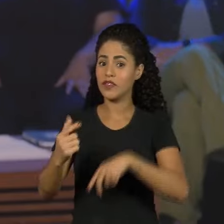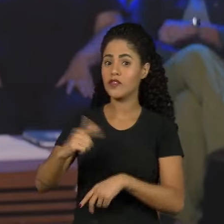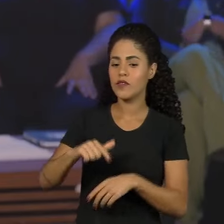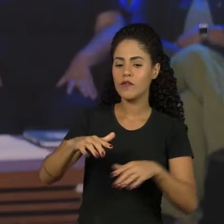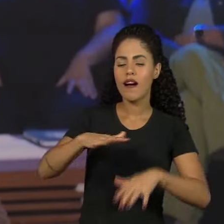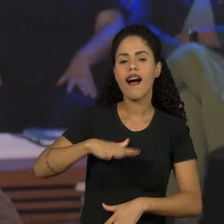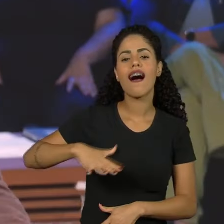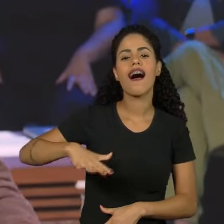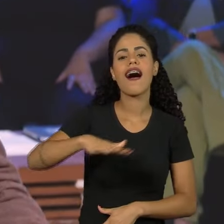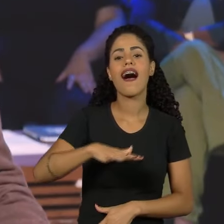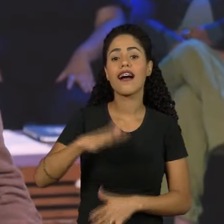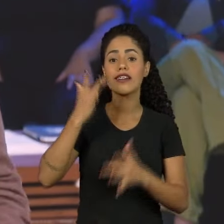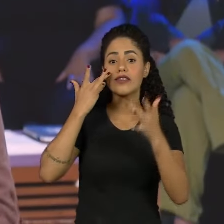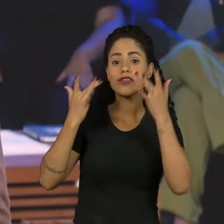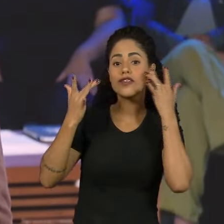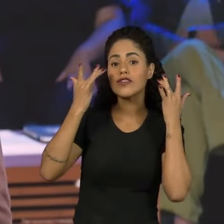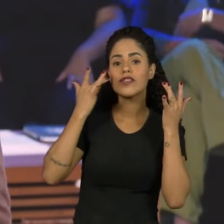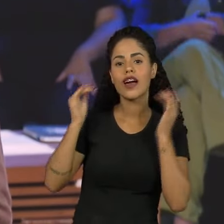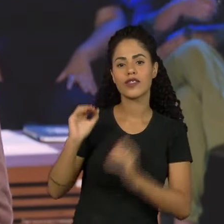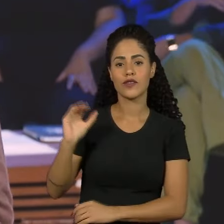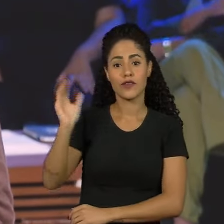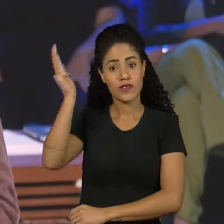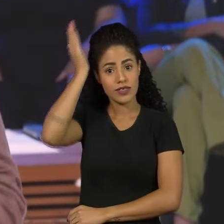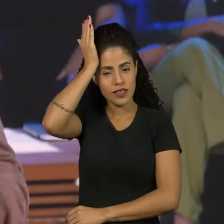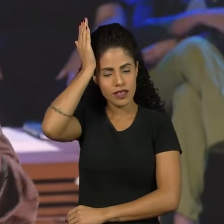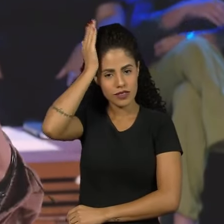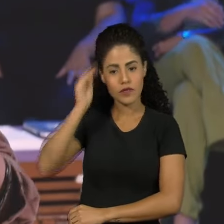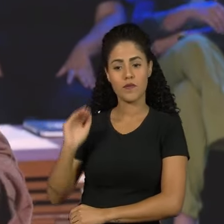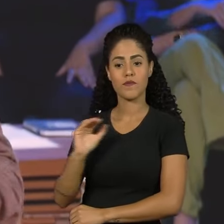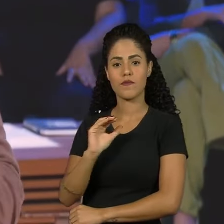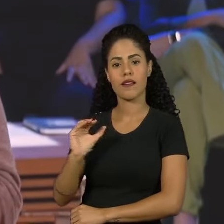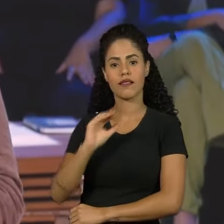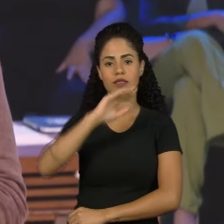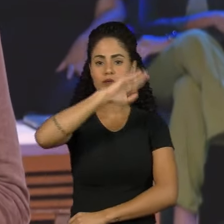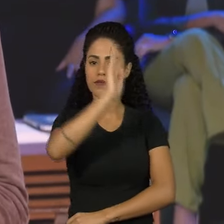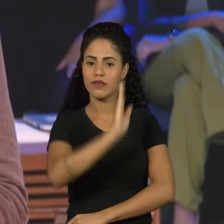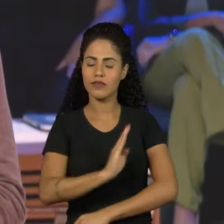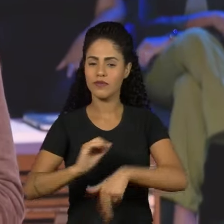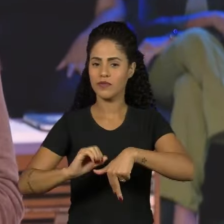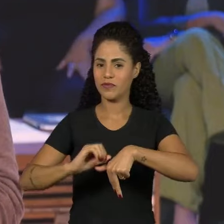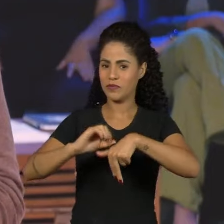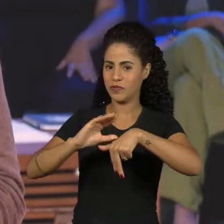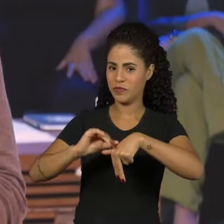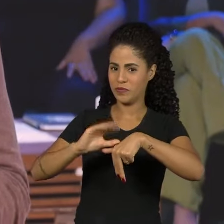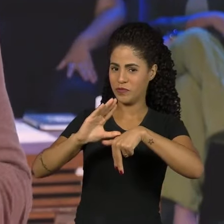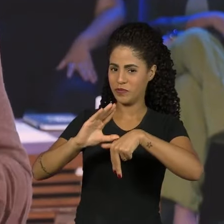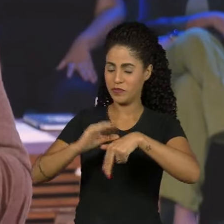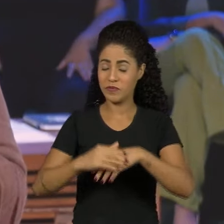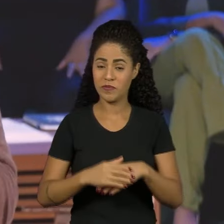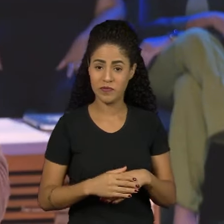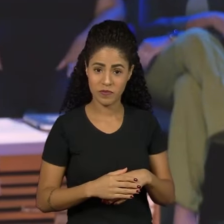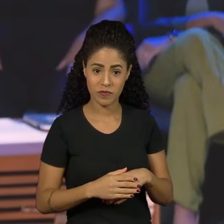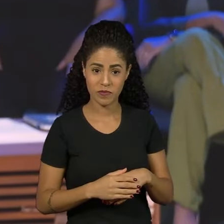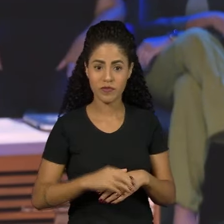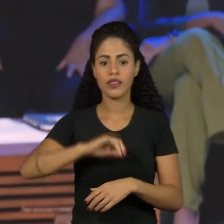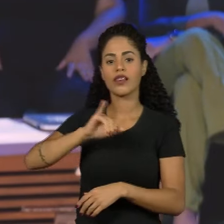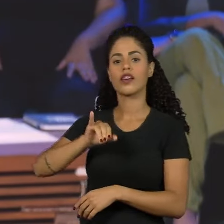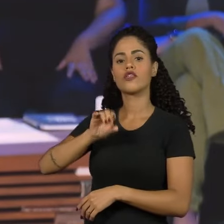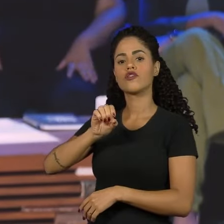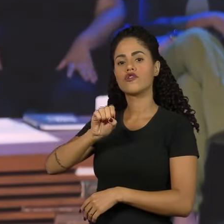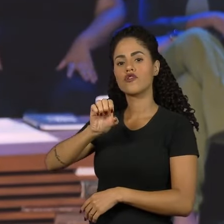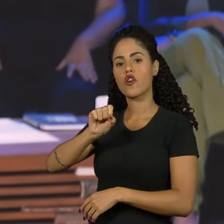teatro lindo do Sesc Copacabana, para todo o Brasil, pela TV Cultura. Joshua Bell